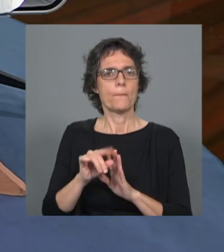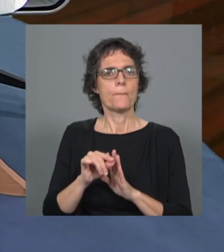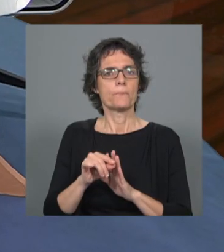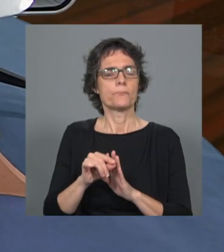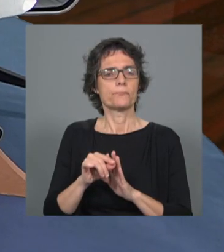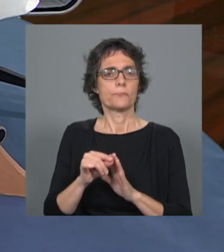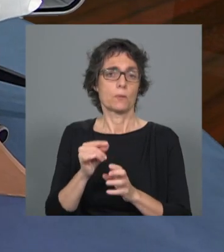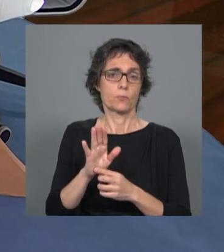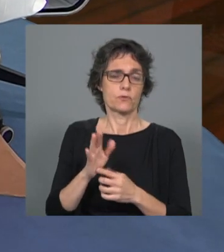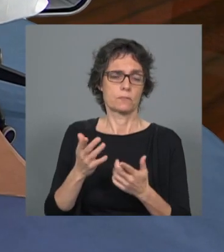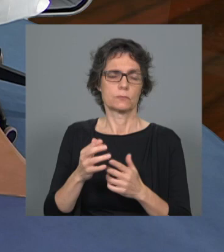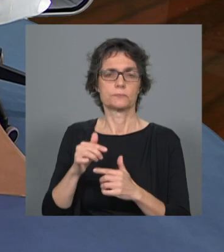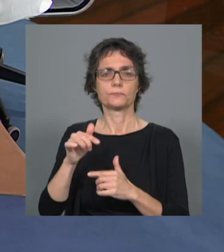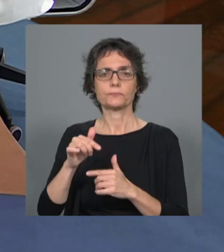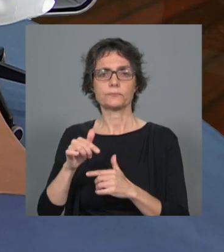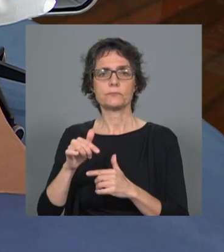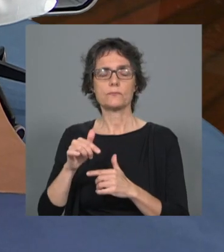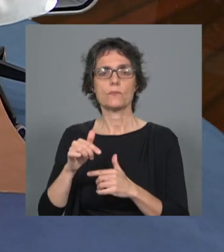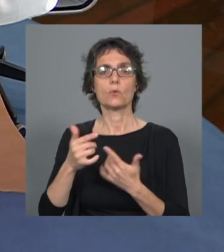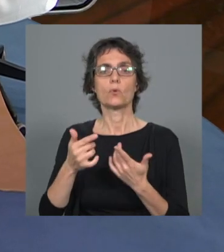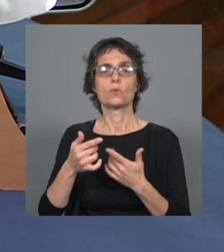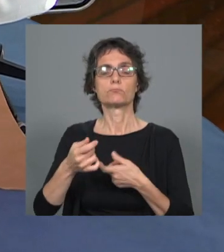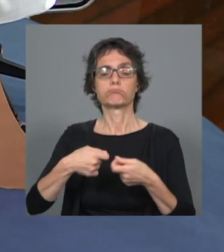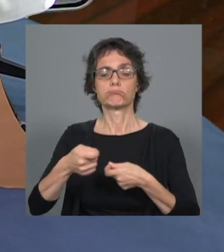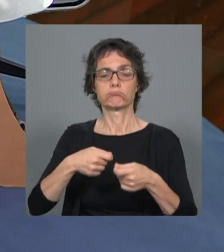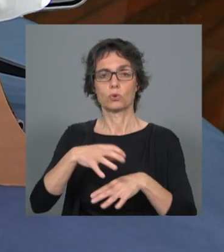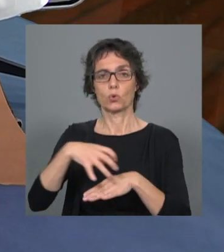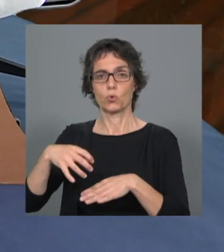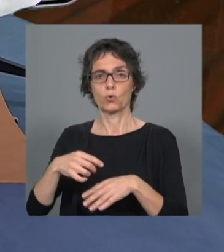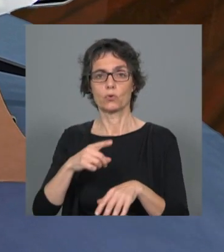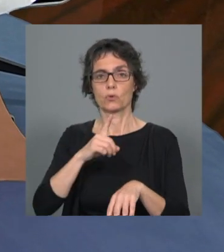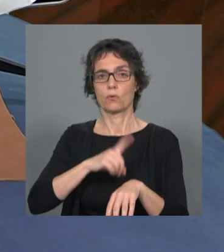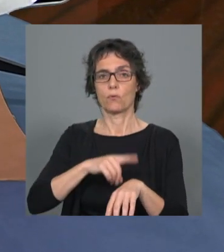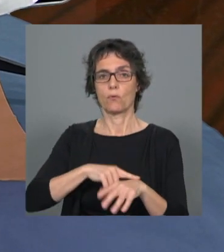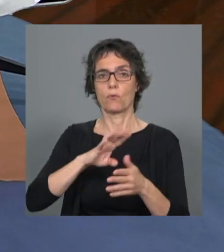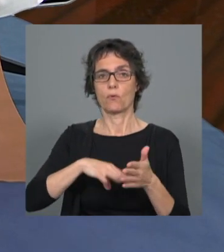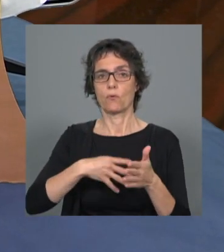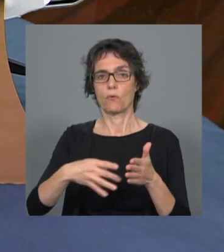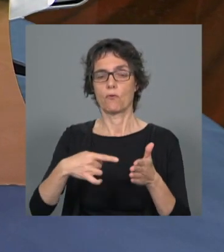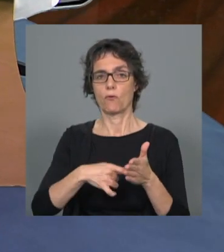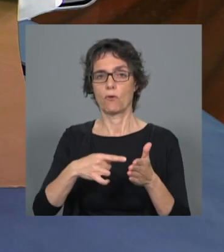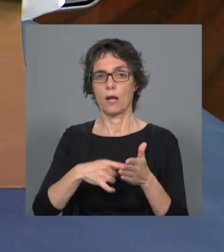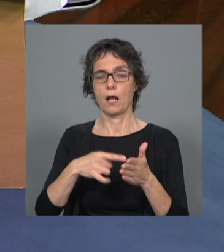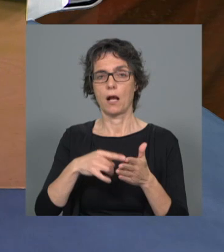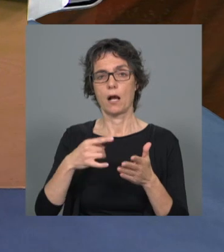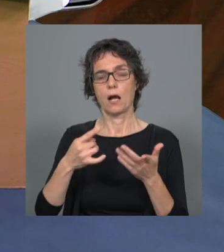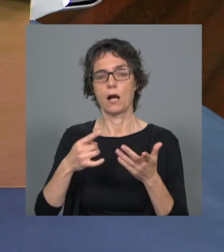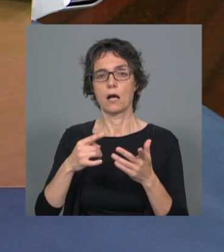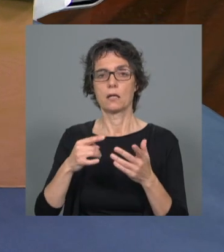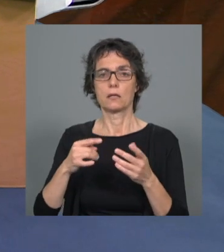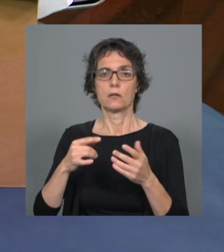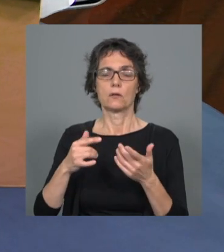por exemplo, que o comércio não volte aos seus horários habituais